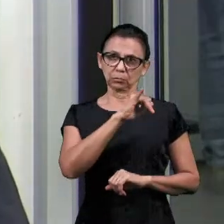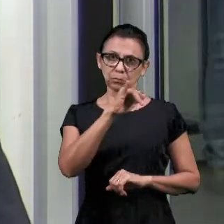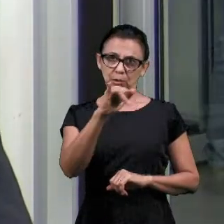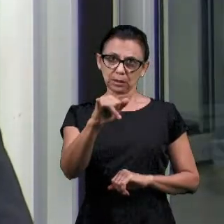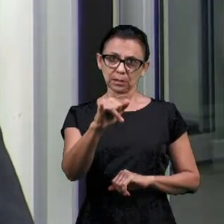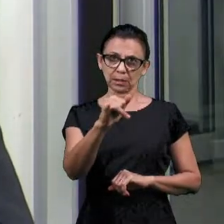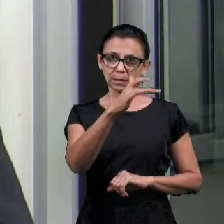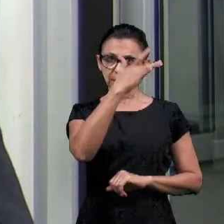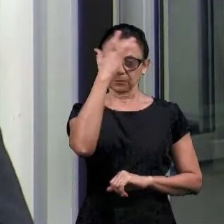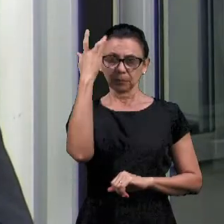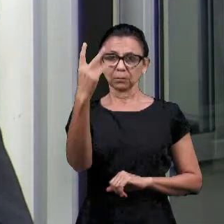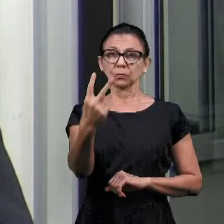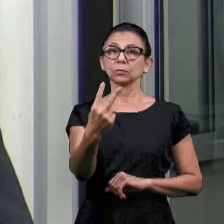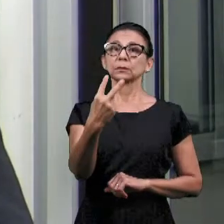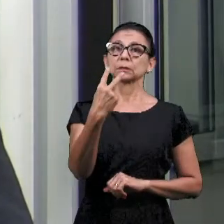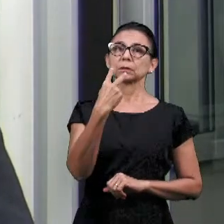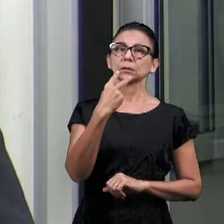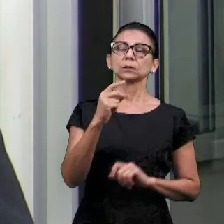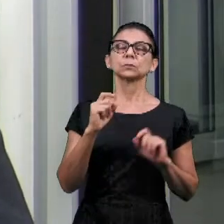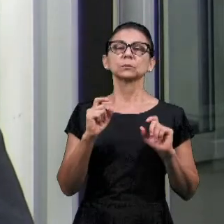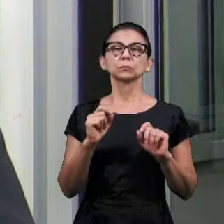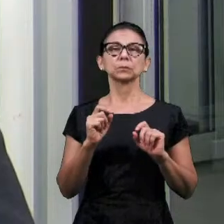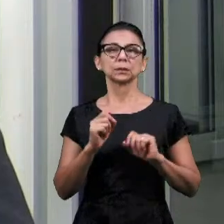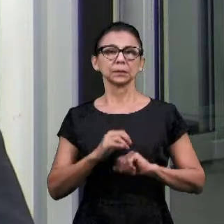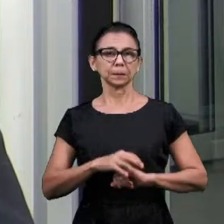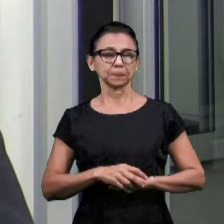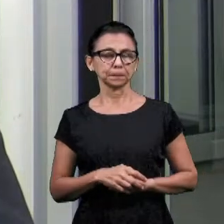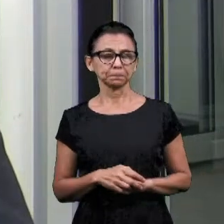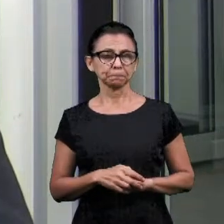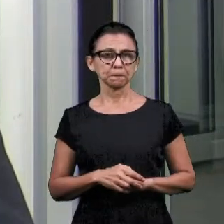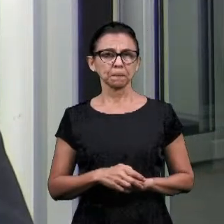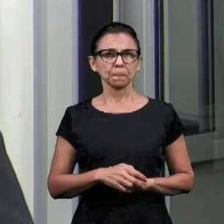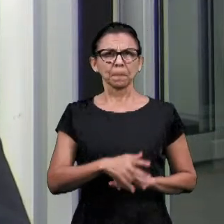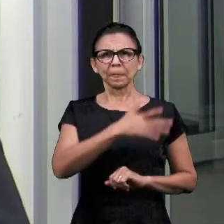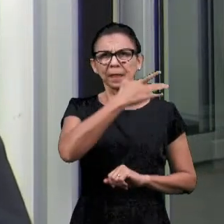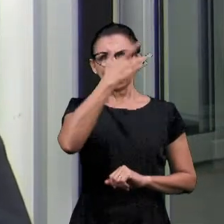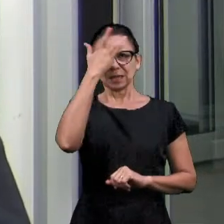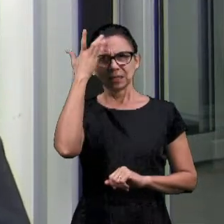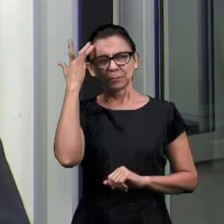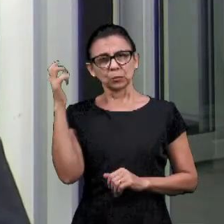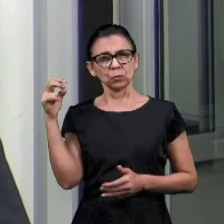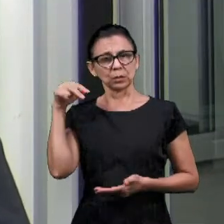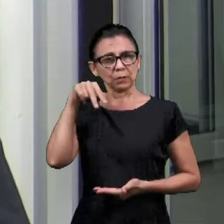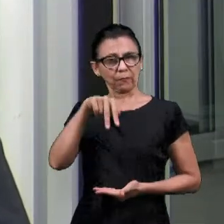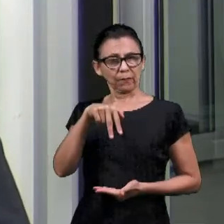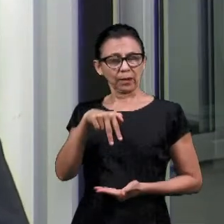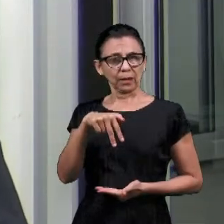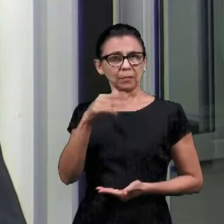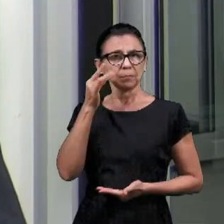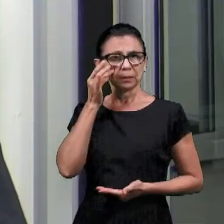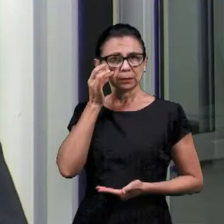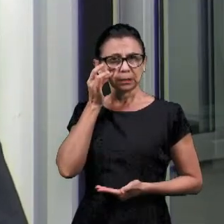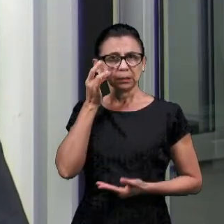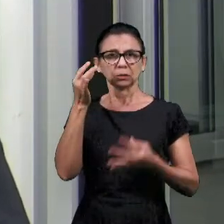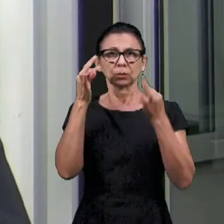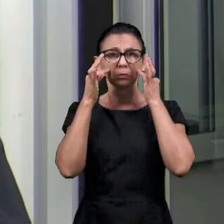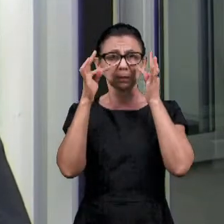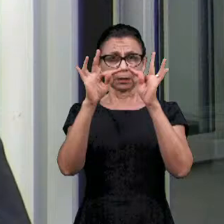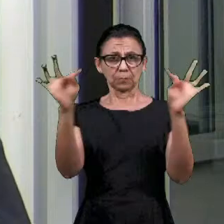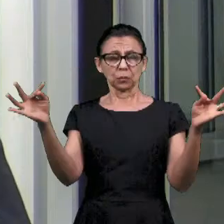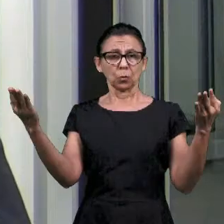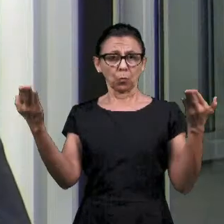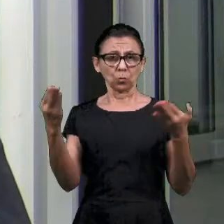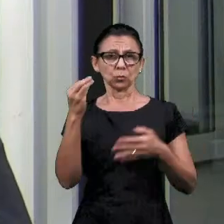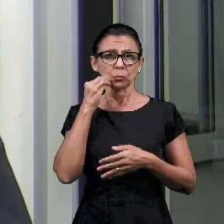acompanhando que os testemunhos que estão sendo dados aqui, eu hoje tenho oportunidade de dar o meu, conforme você